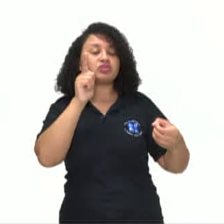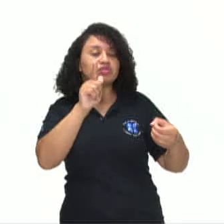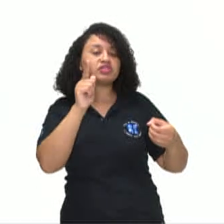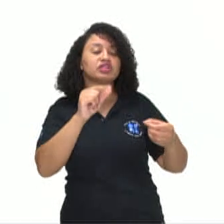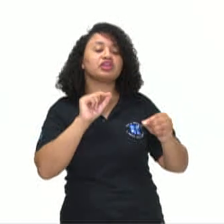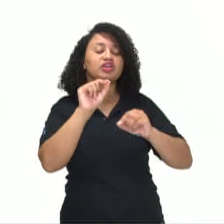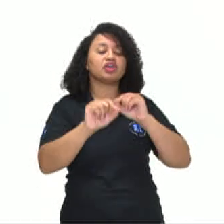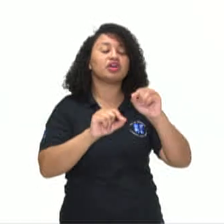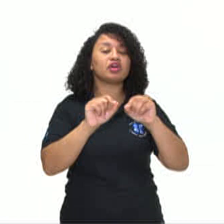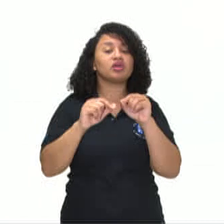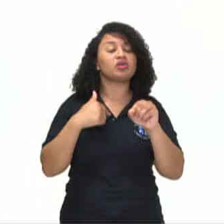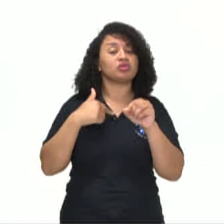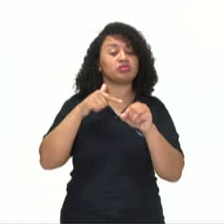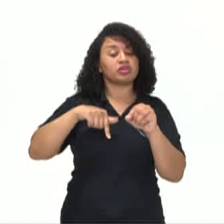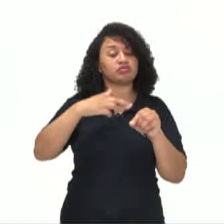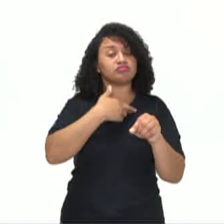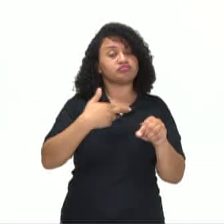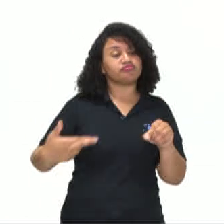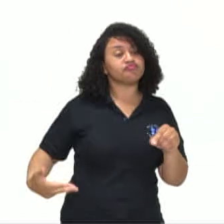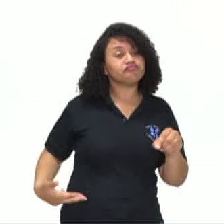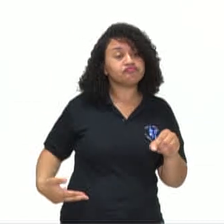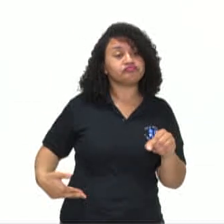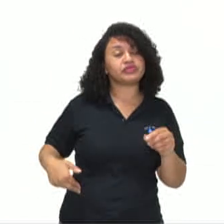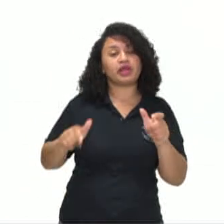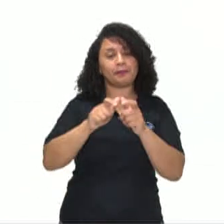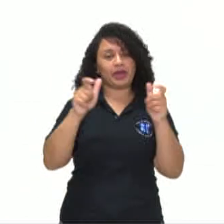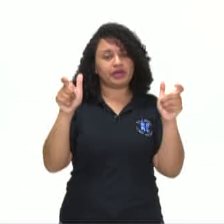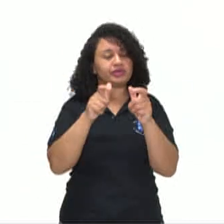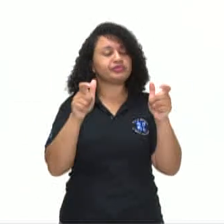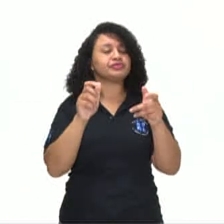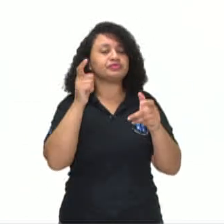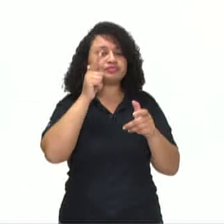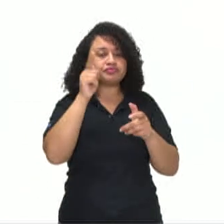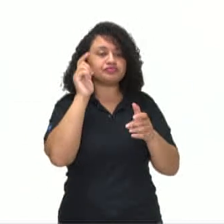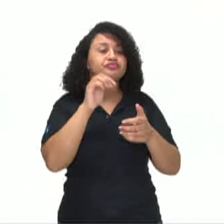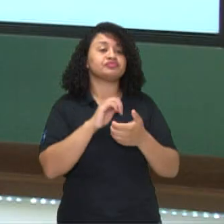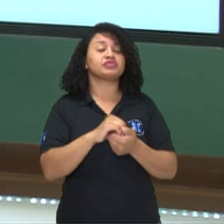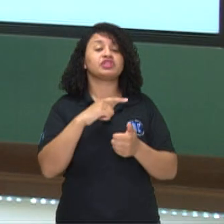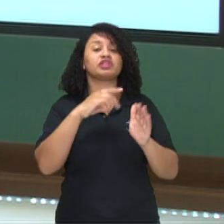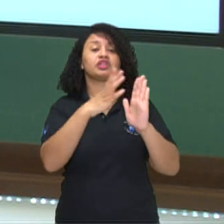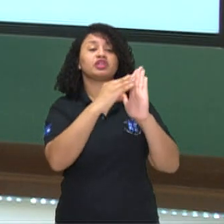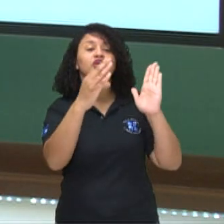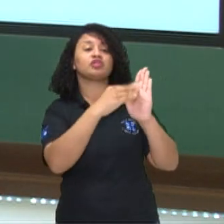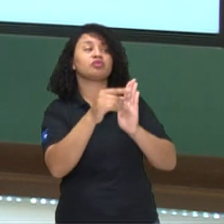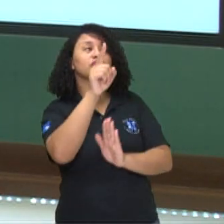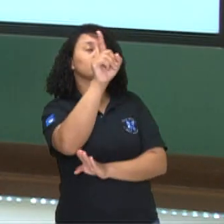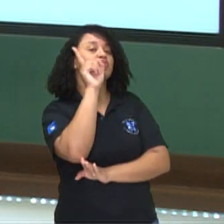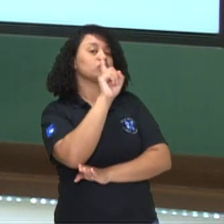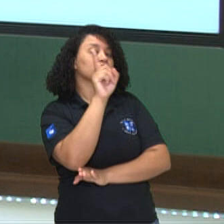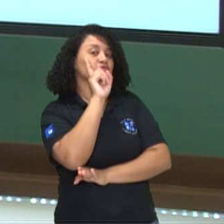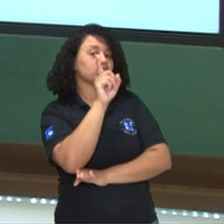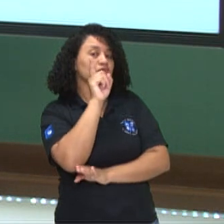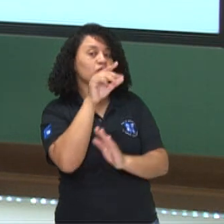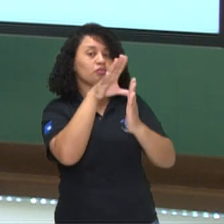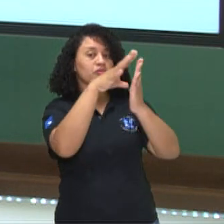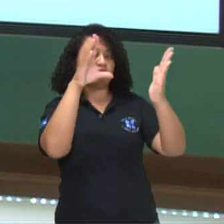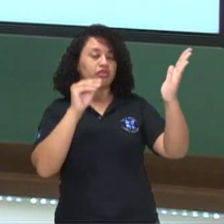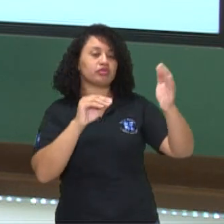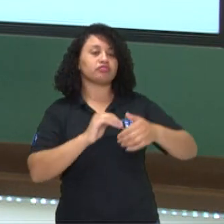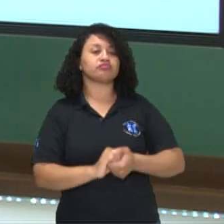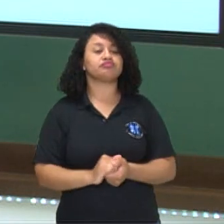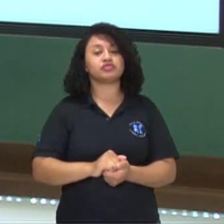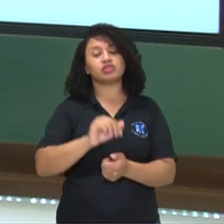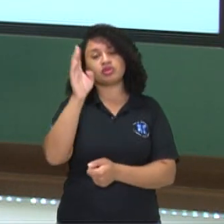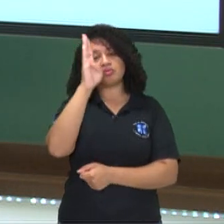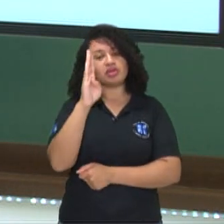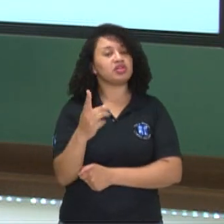federativa presidencialista, na maioria dos casos, seguindo o modelo dos Estados Unidos. O Brasil foi o